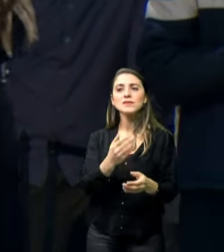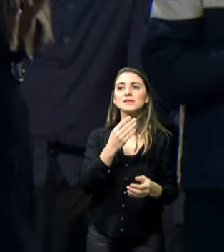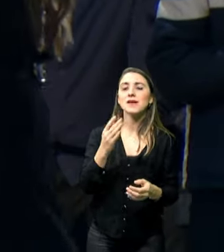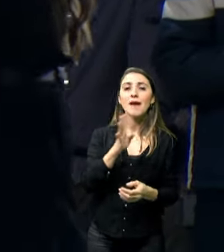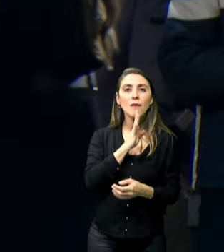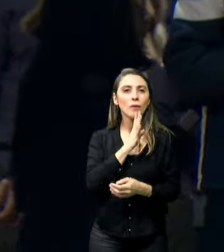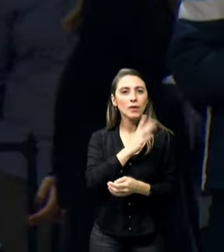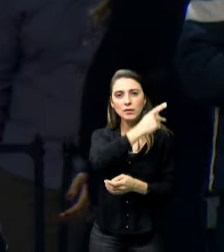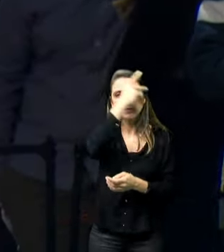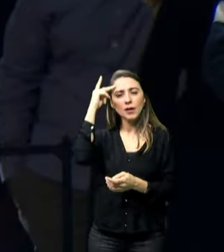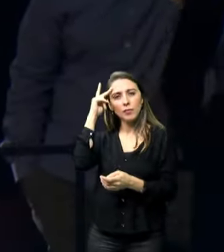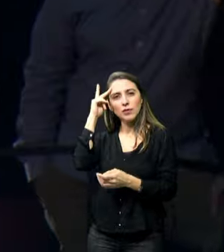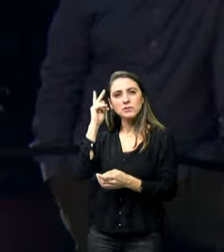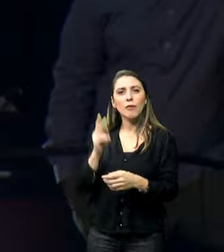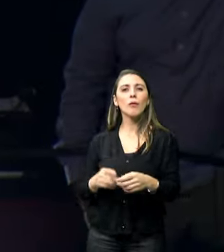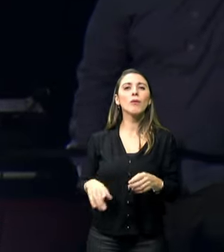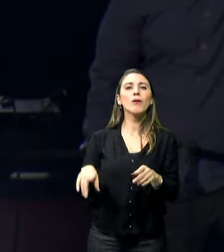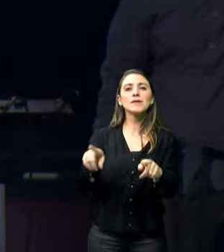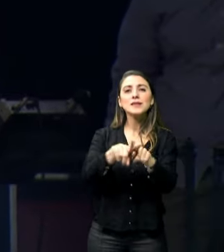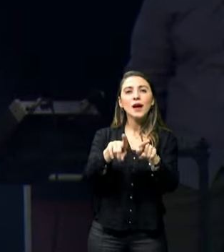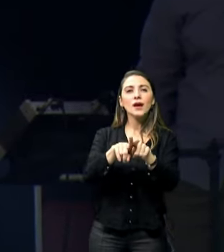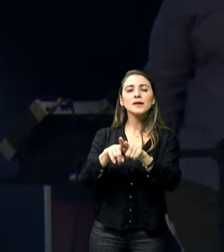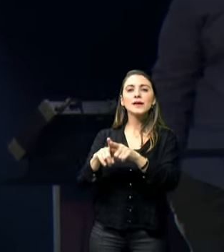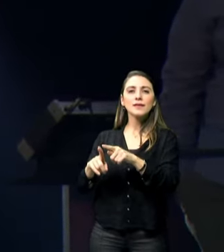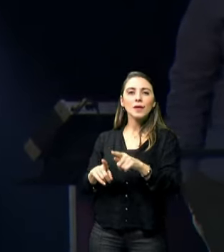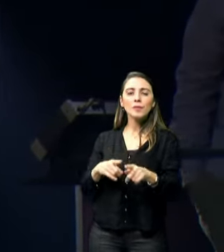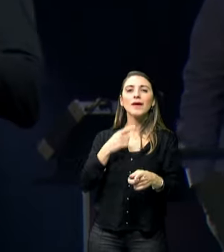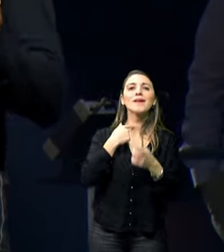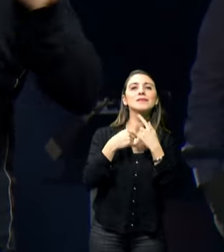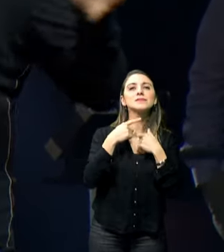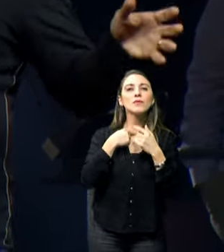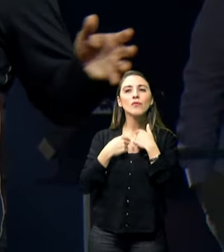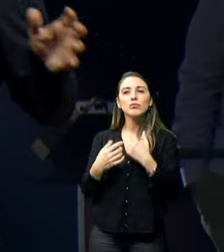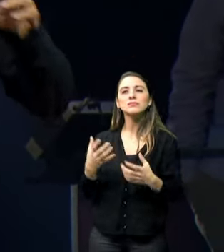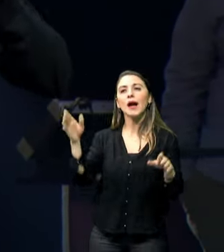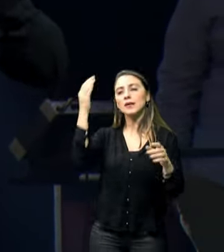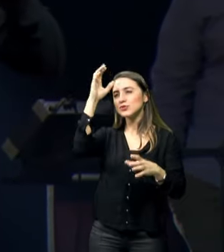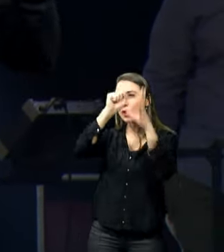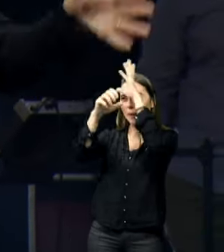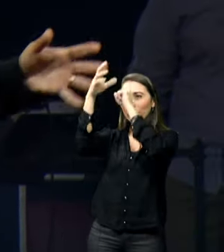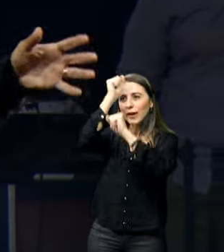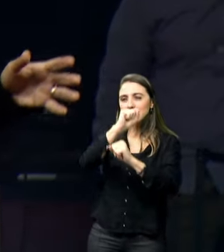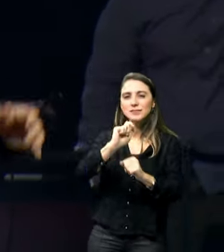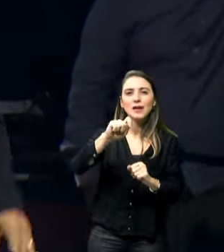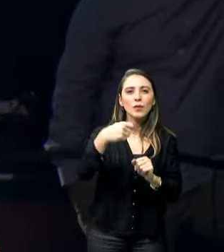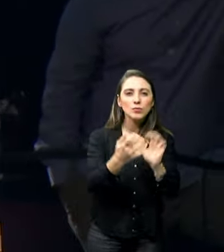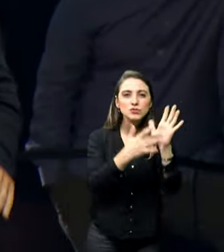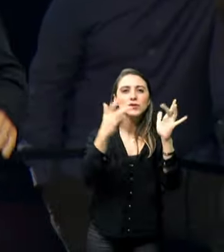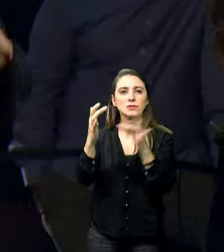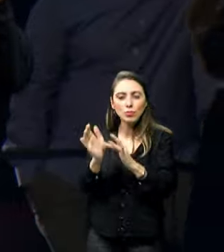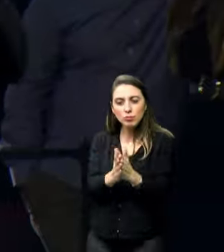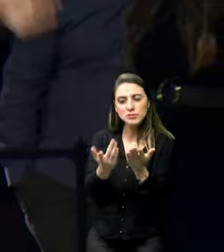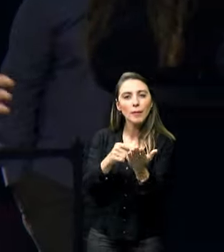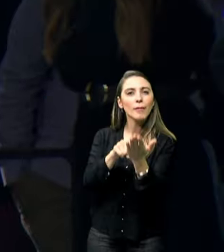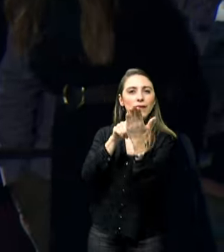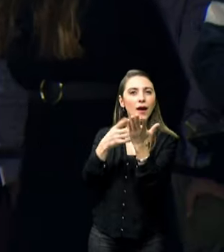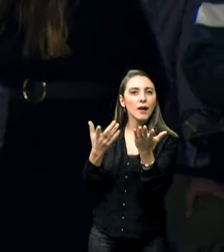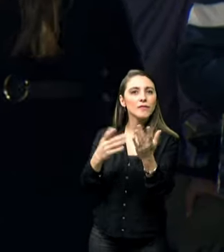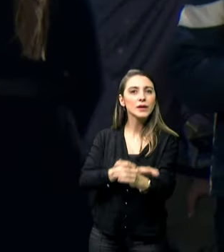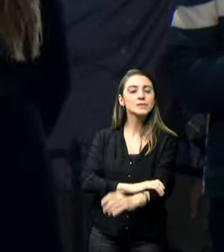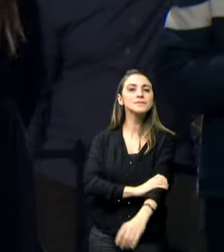com a mesma disposição que você, para você tirar dúvidas, para você aprender sobre Jesus, aprender a ler a palavra, poder